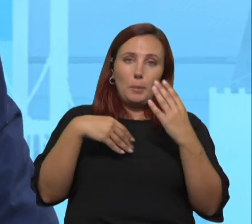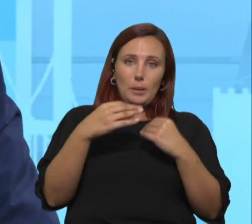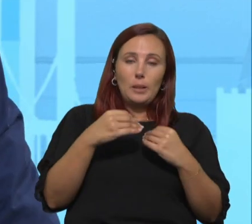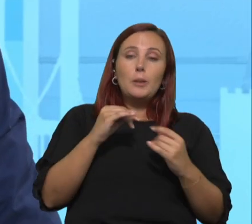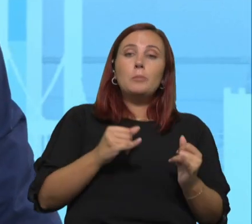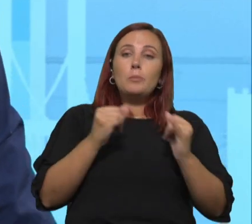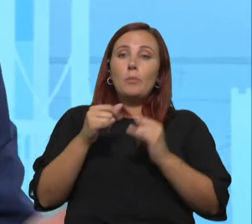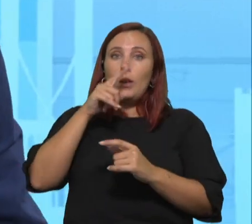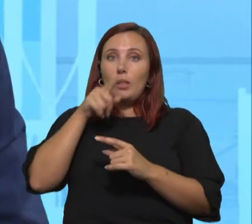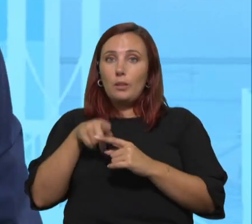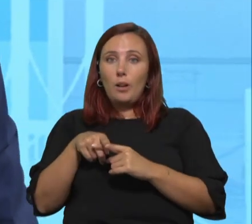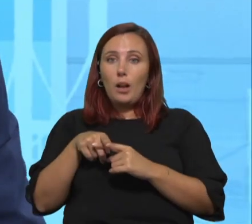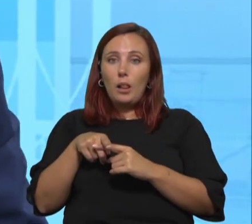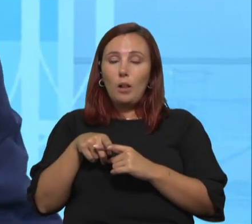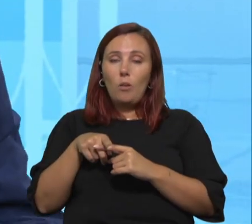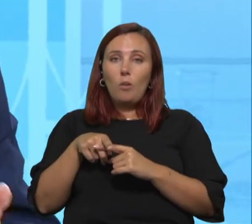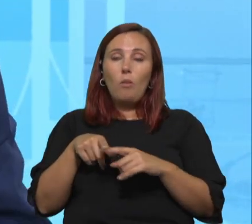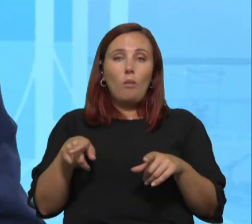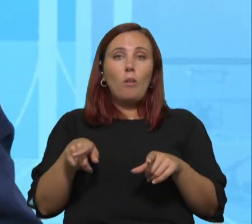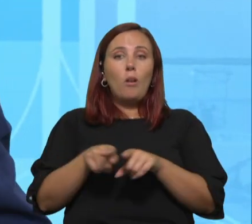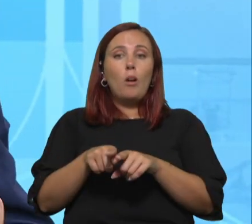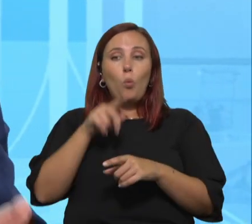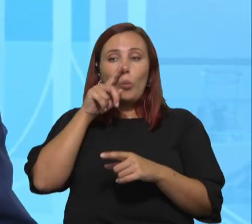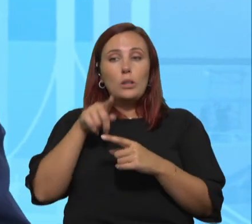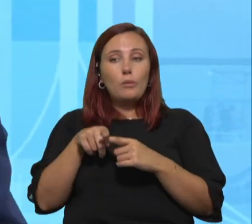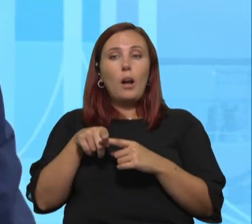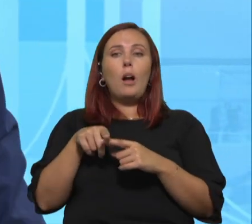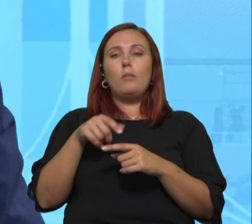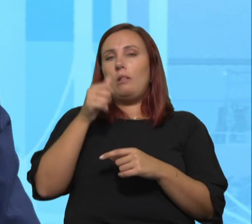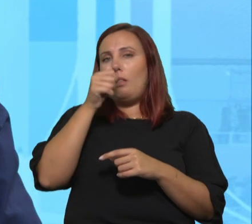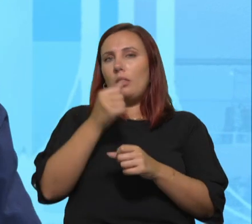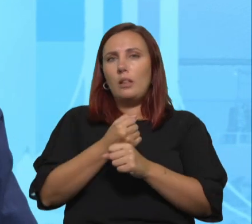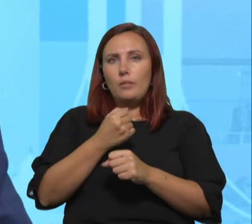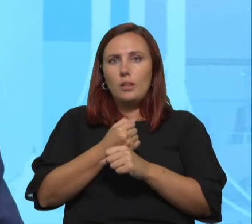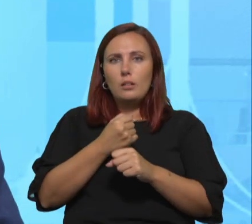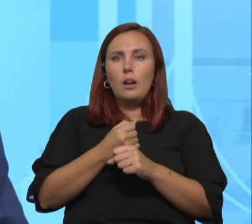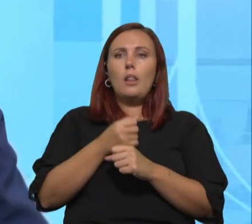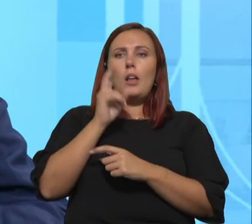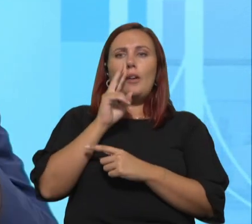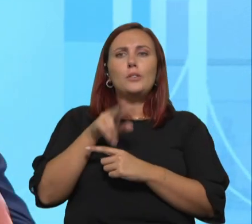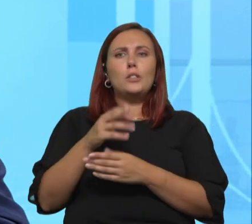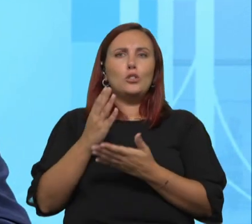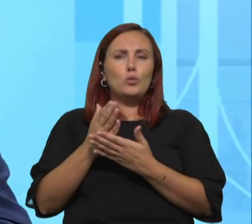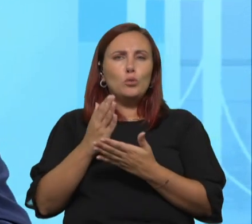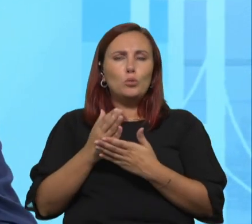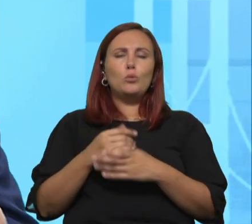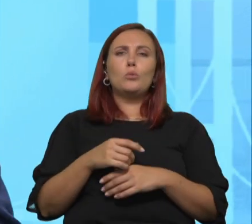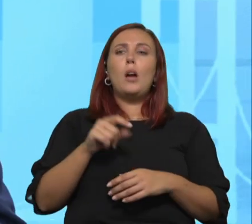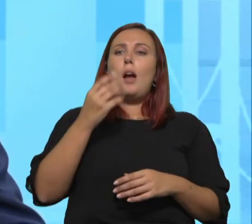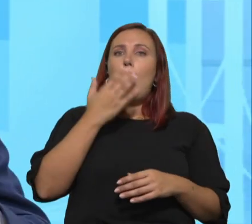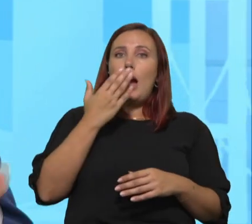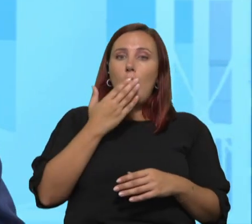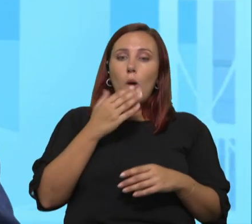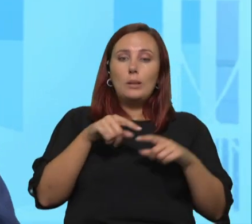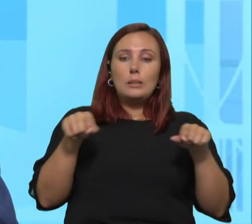depois vamos fazer um intervalo como se o próprio intervalo, as atividades, as visitas de estudo, as aulas que podem ser dadas